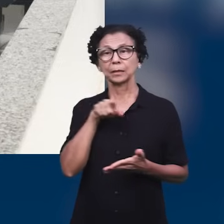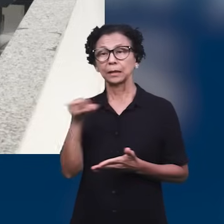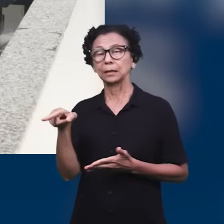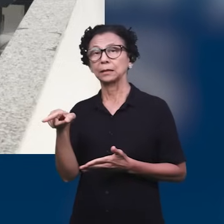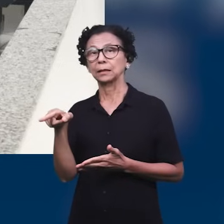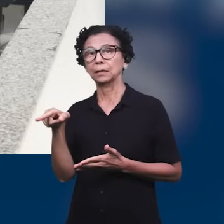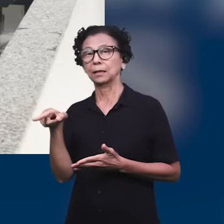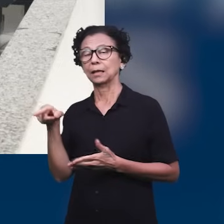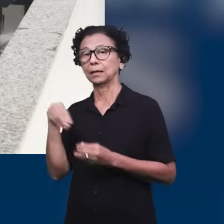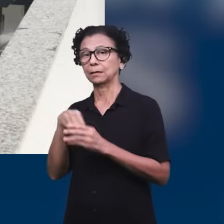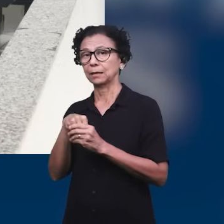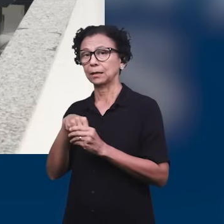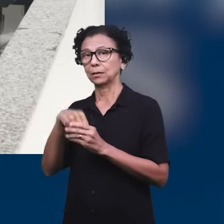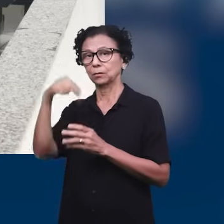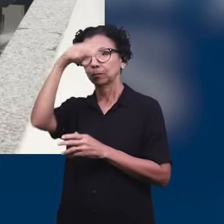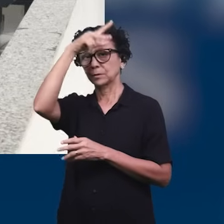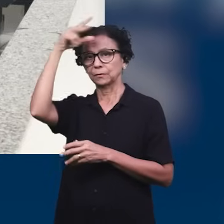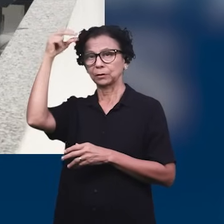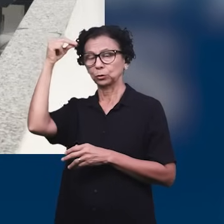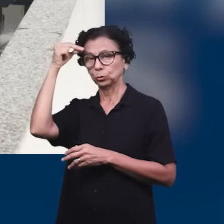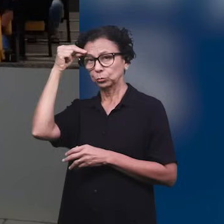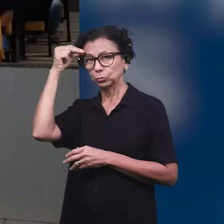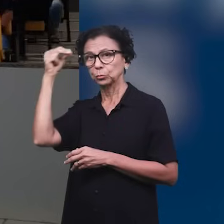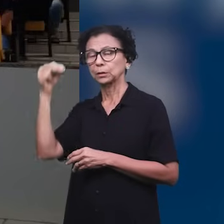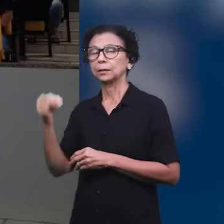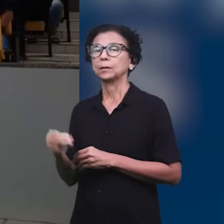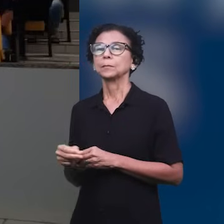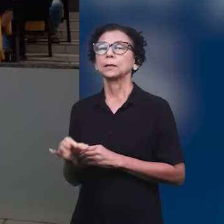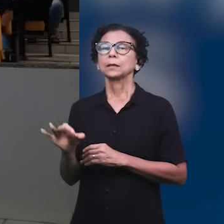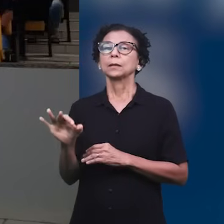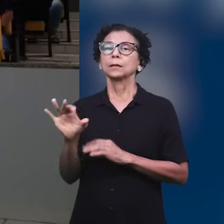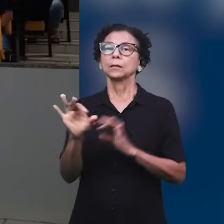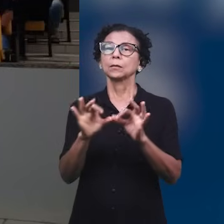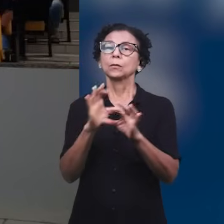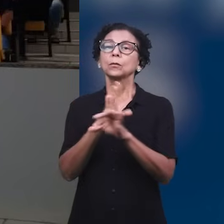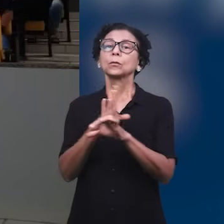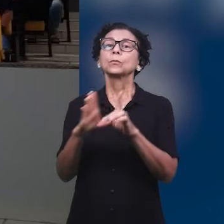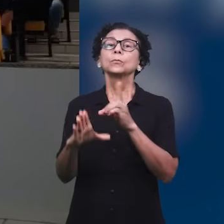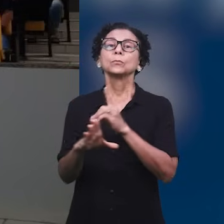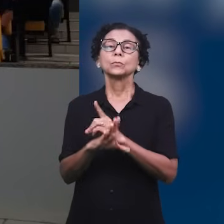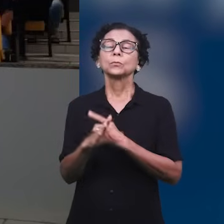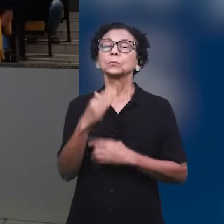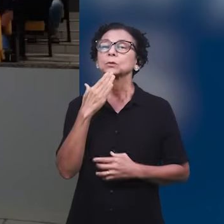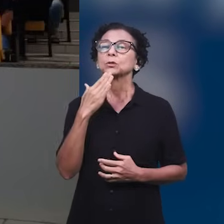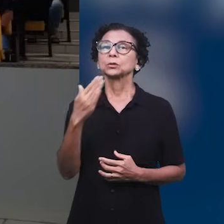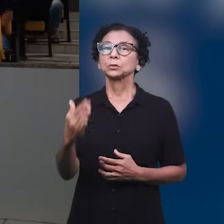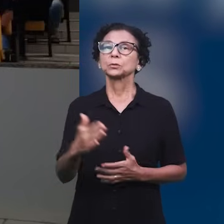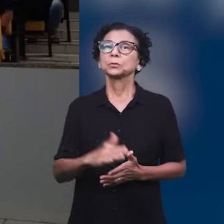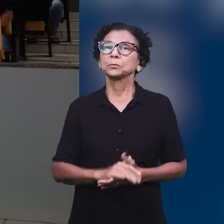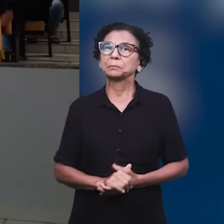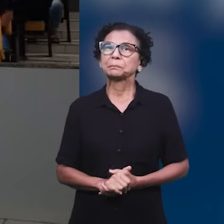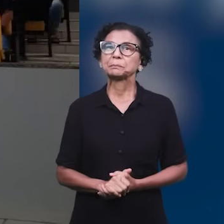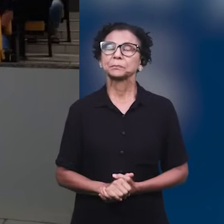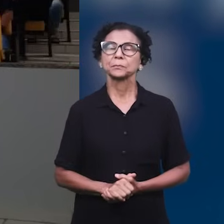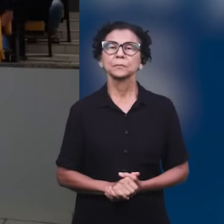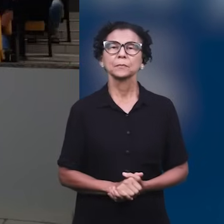demais autoridades, como vereadores e secretários, estiveram participando dessa bênção.